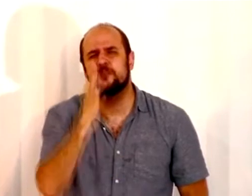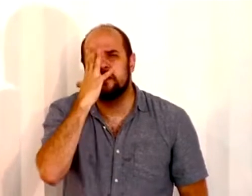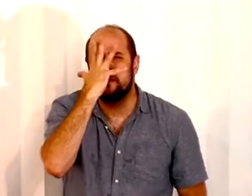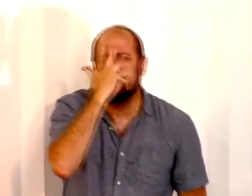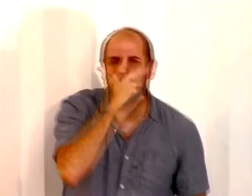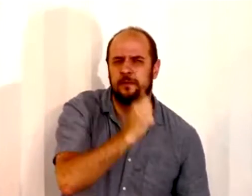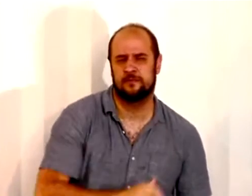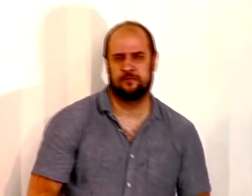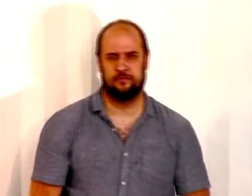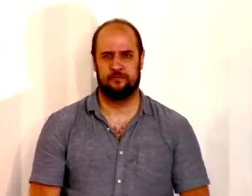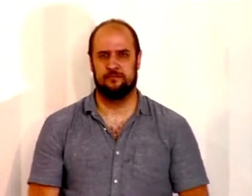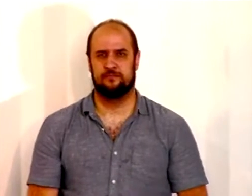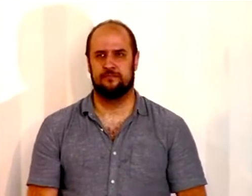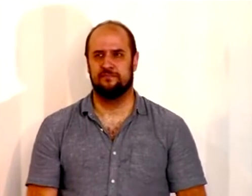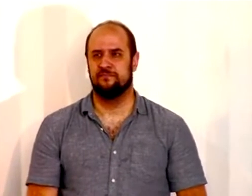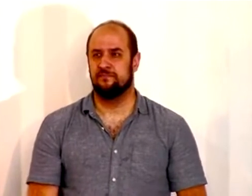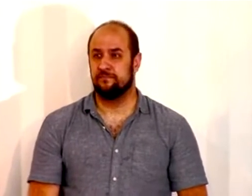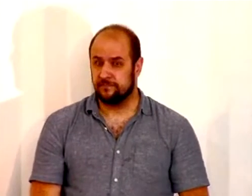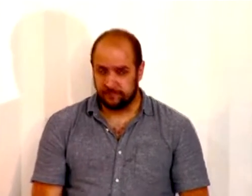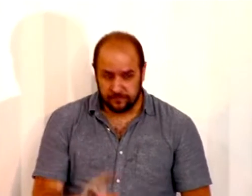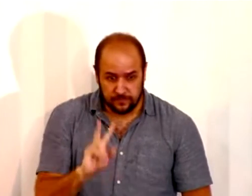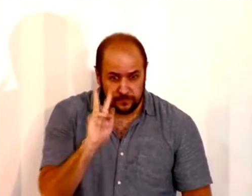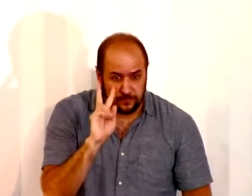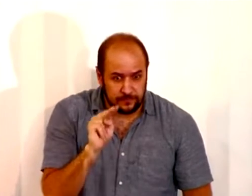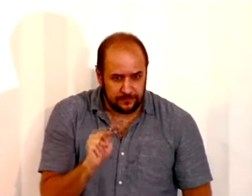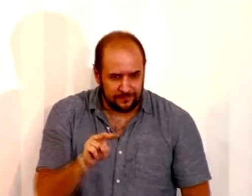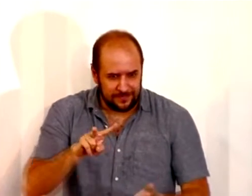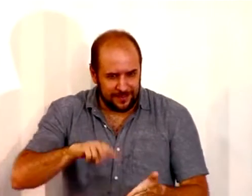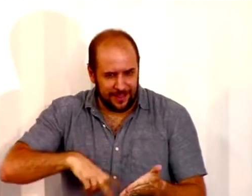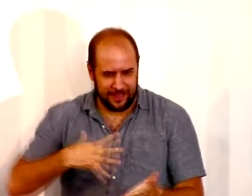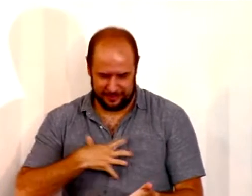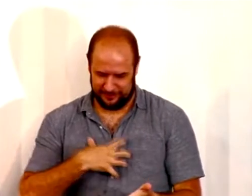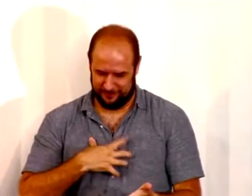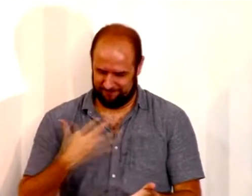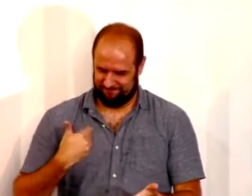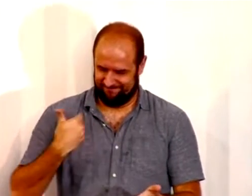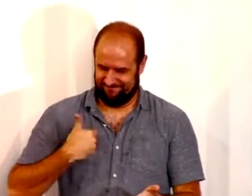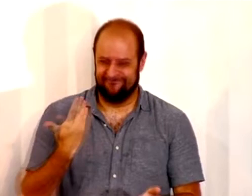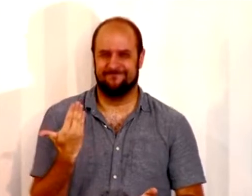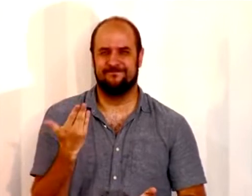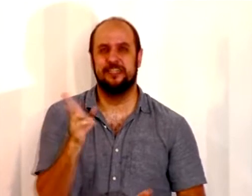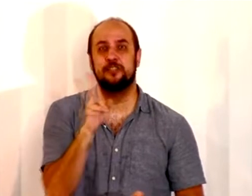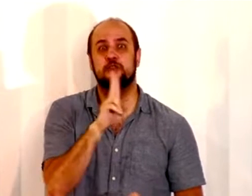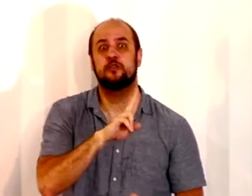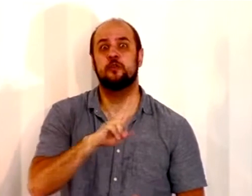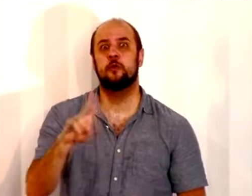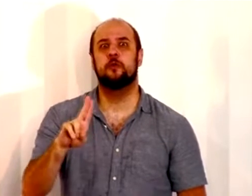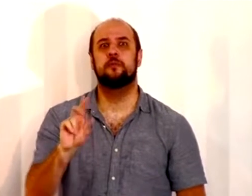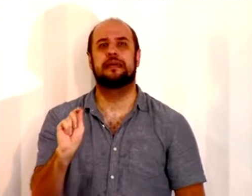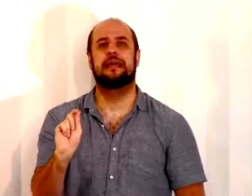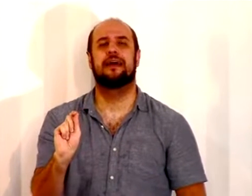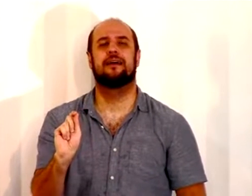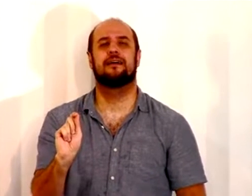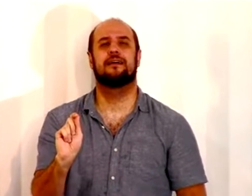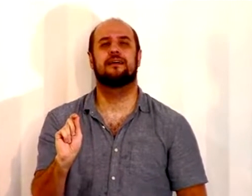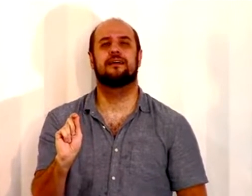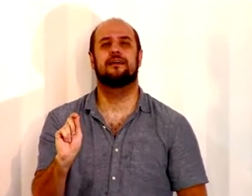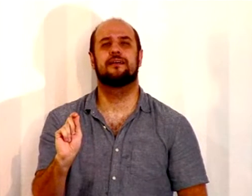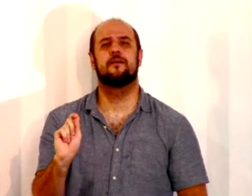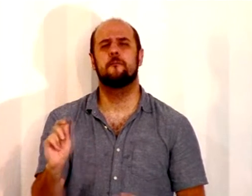coisa linda. Eu, só de ouvir isso aqui, isso já alegra o meu coração. E o seu nome será